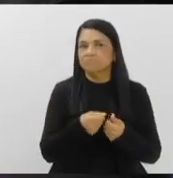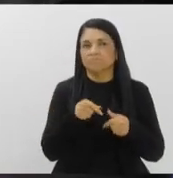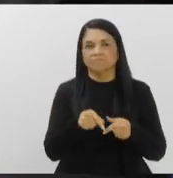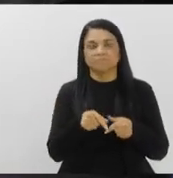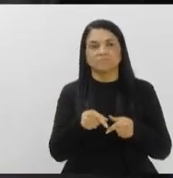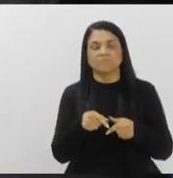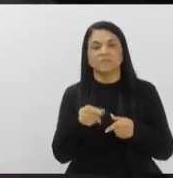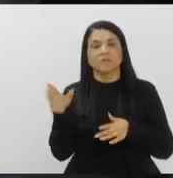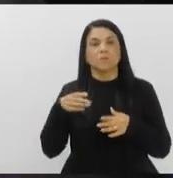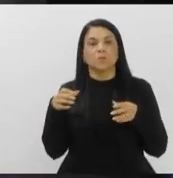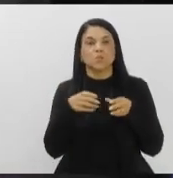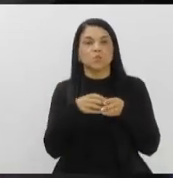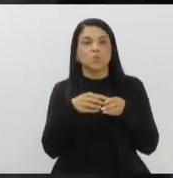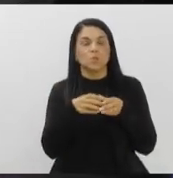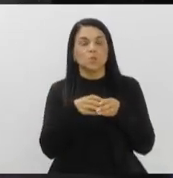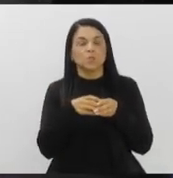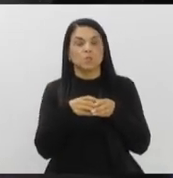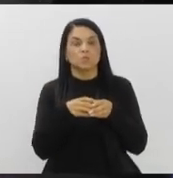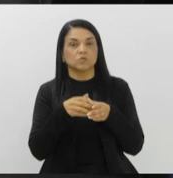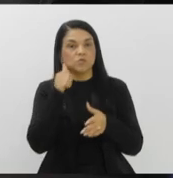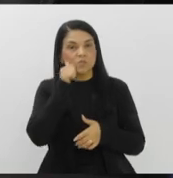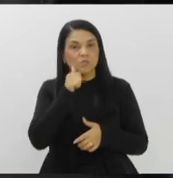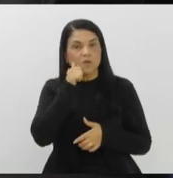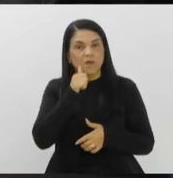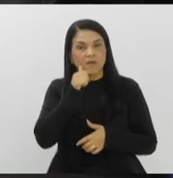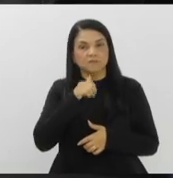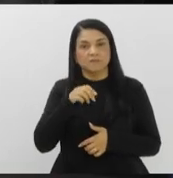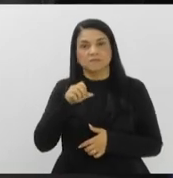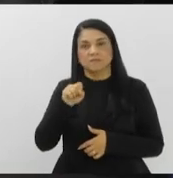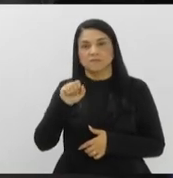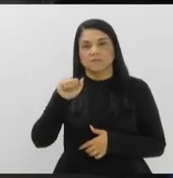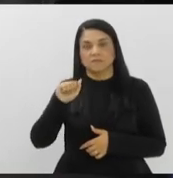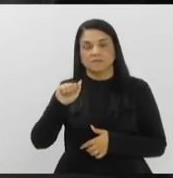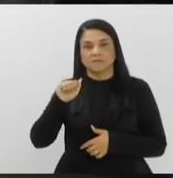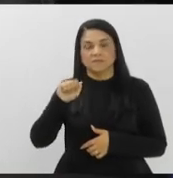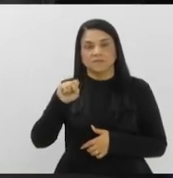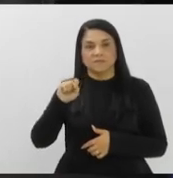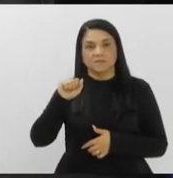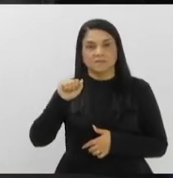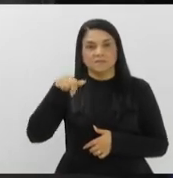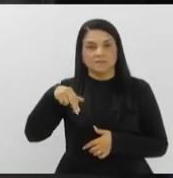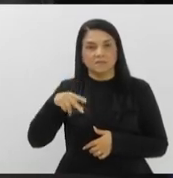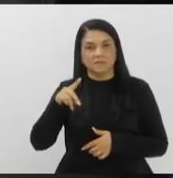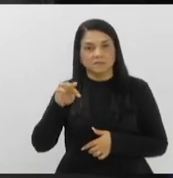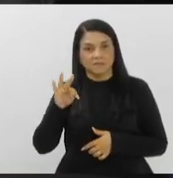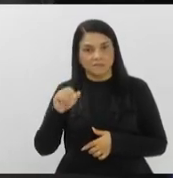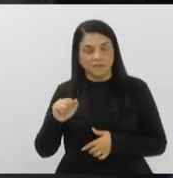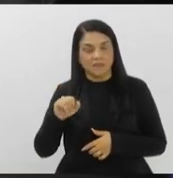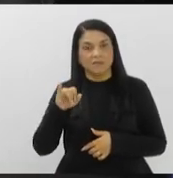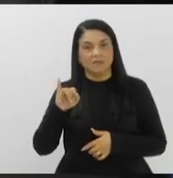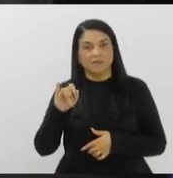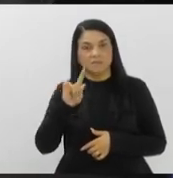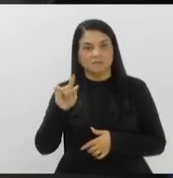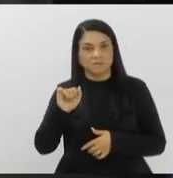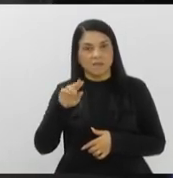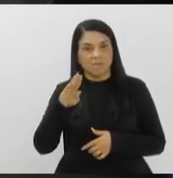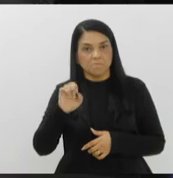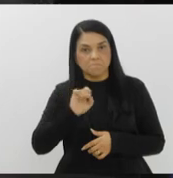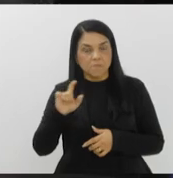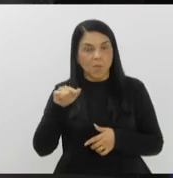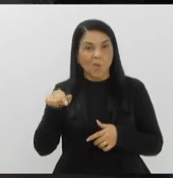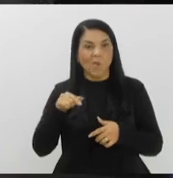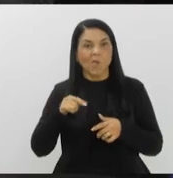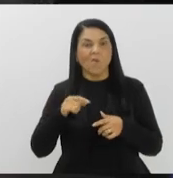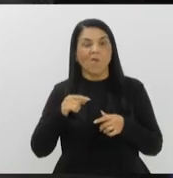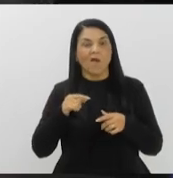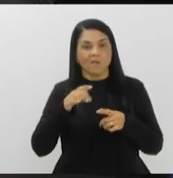lá de Santa Isabel de Valença colocaram rodinhas nas barracas. Eu achei bem interessante isso. Elas colocaram rodinhas nas barracas, porque aí não